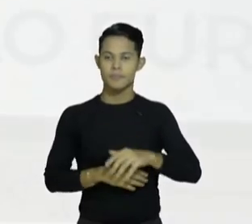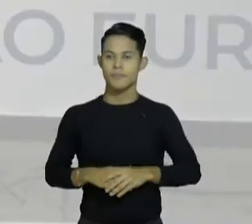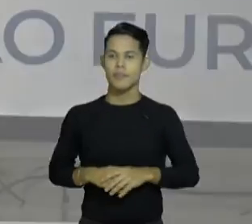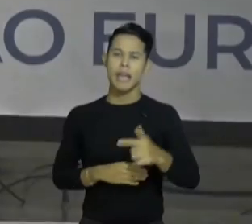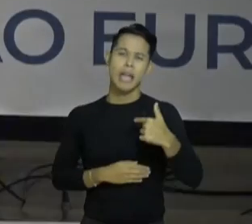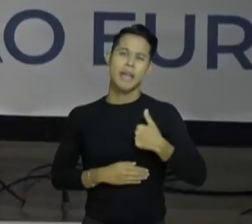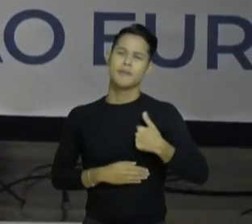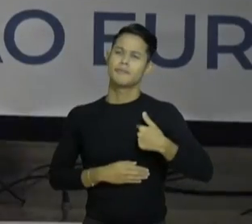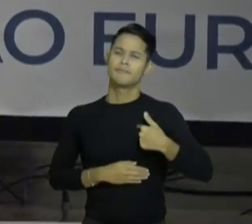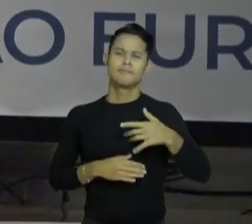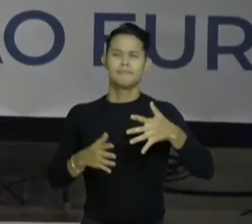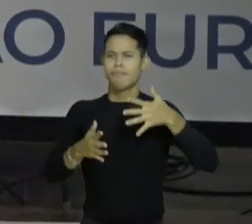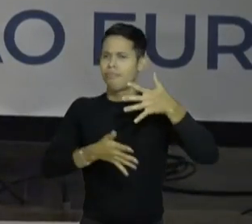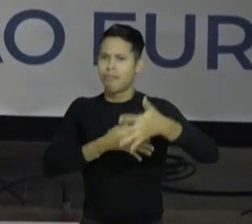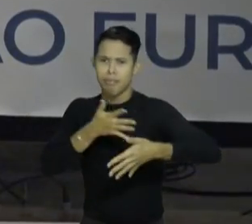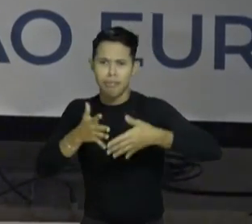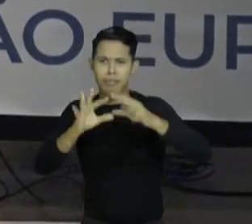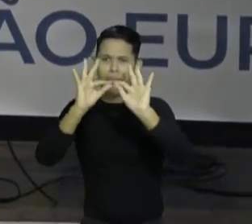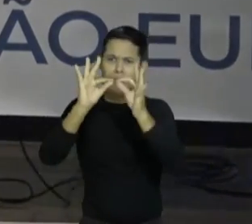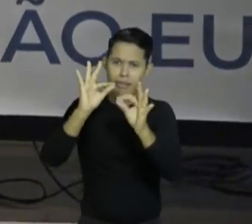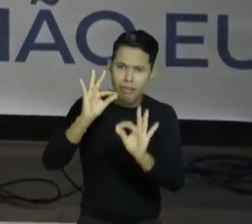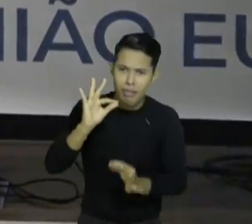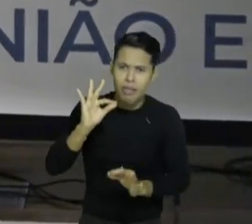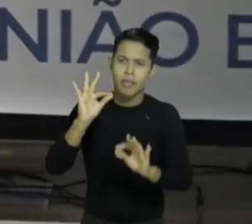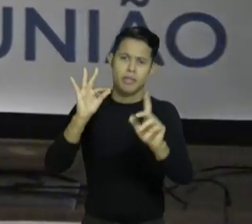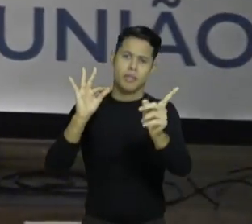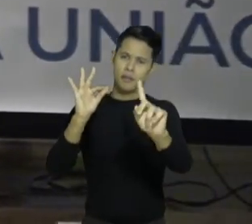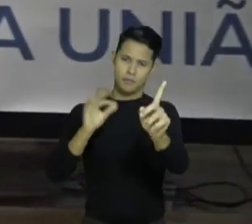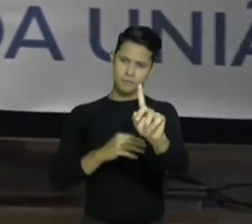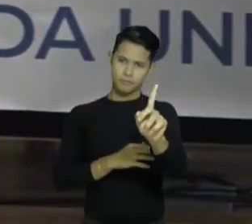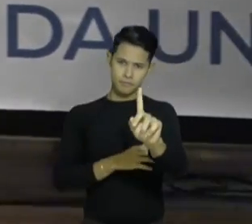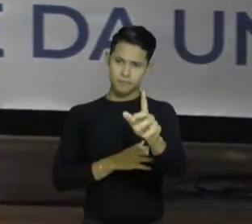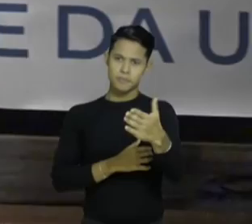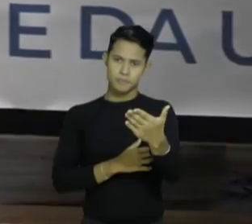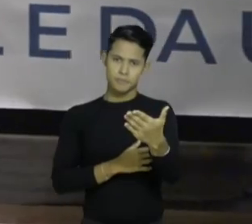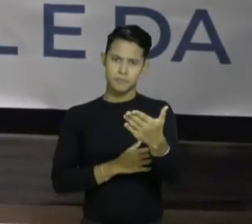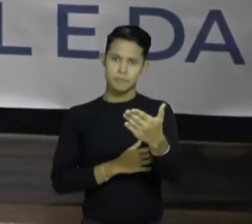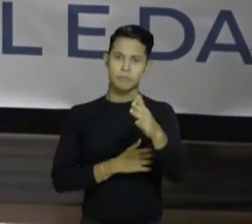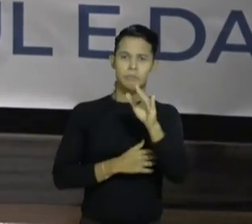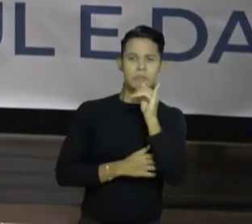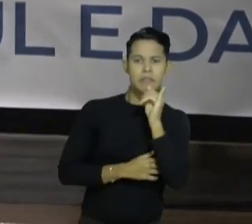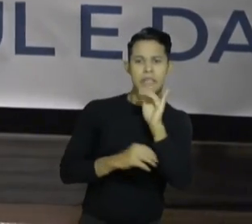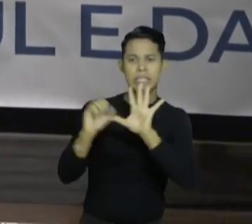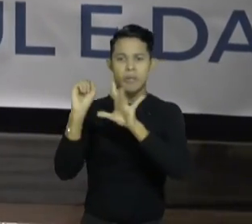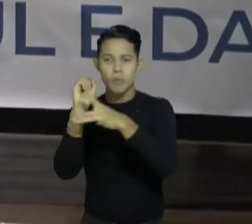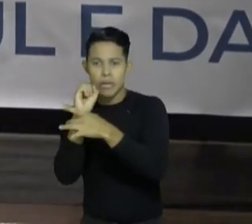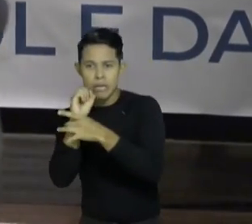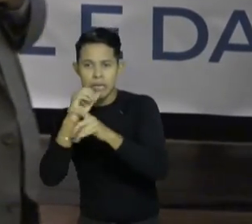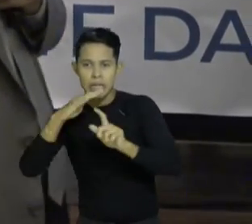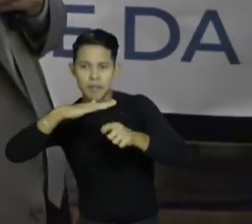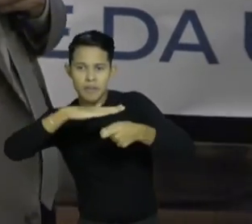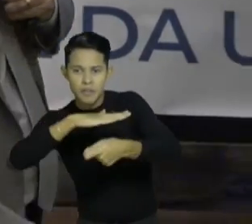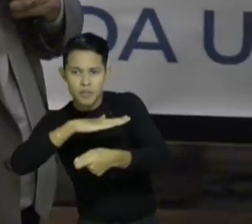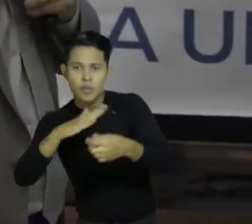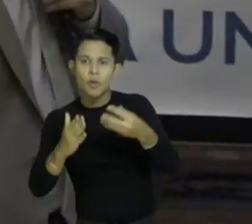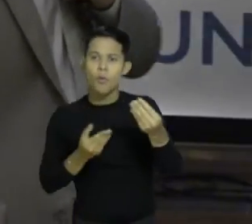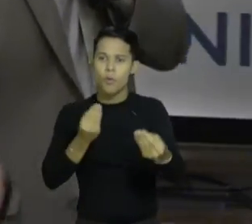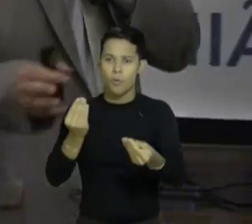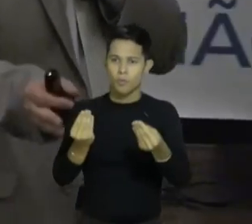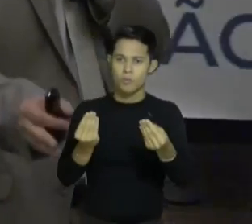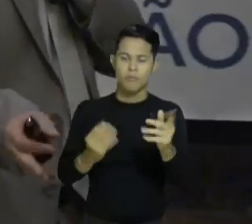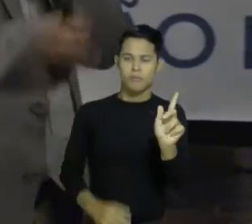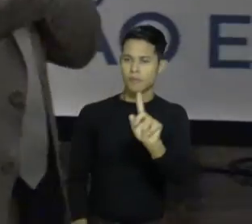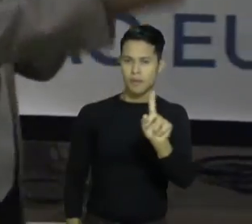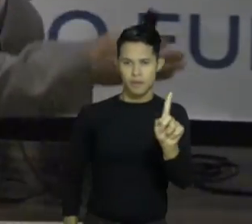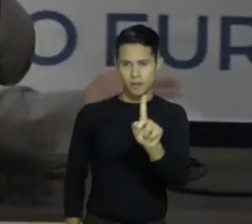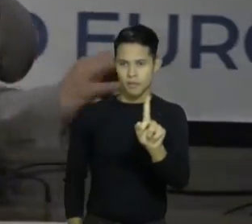falando tanto tempo de tudo isso né insegurança para investir infelizmente